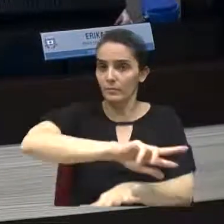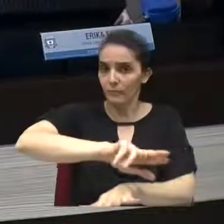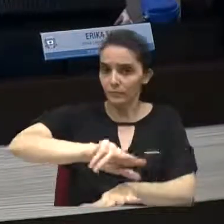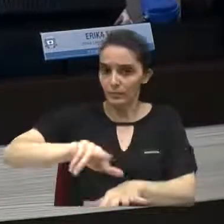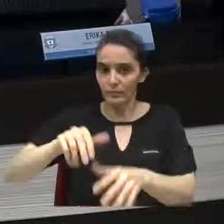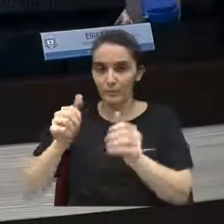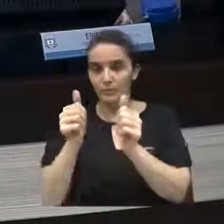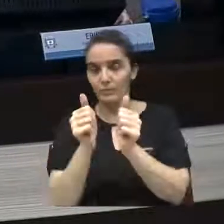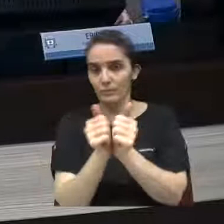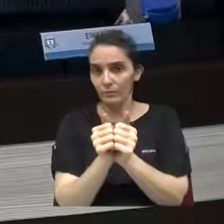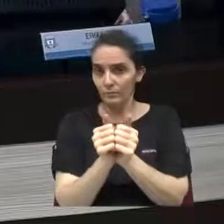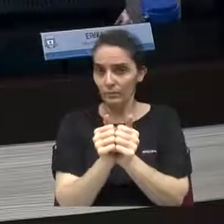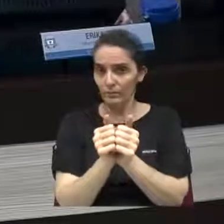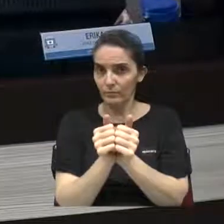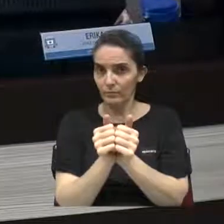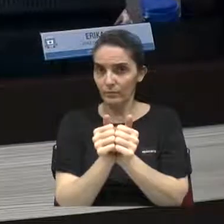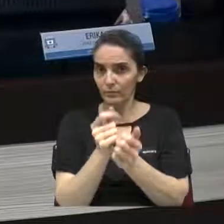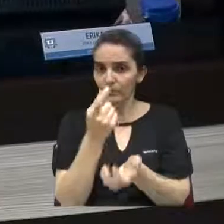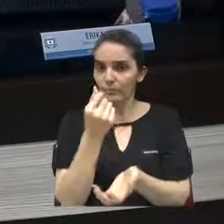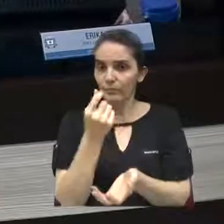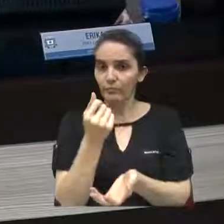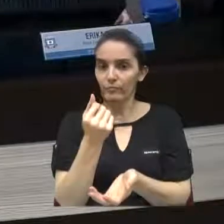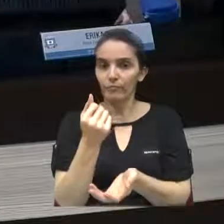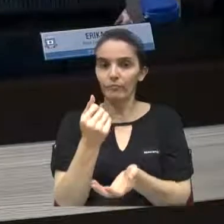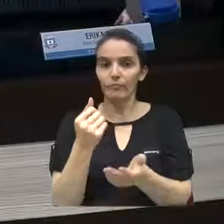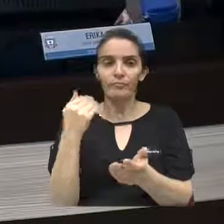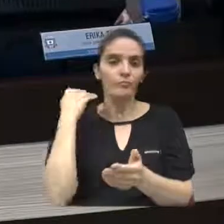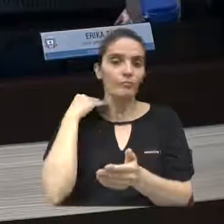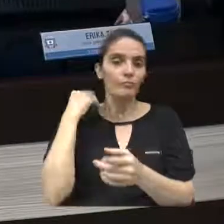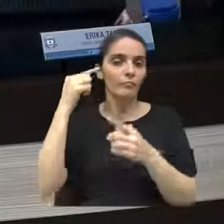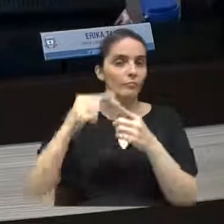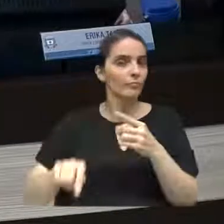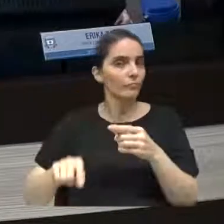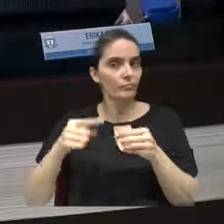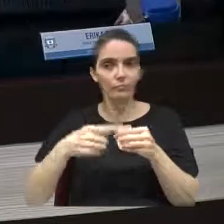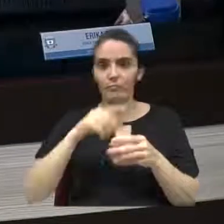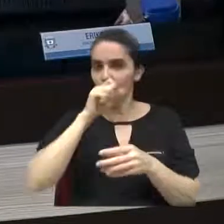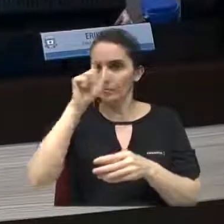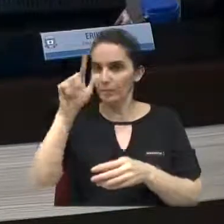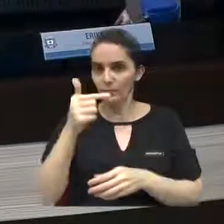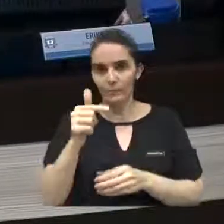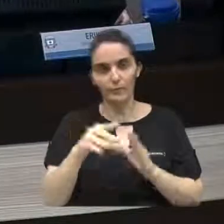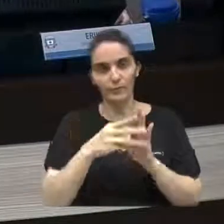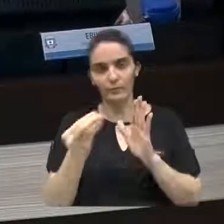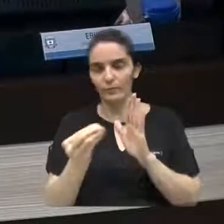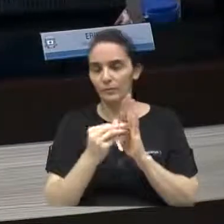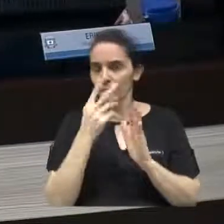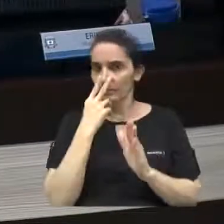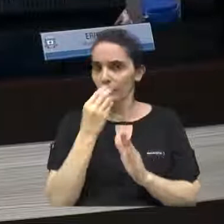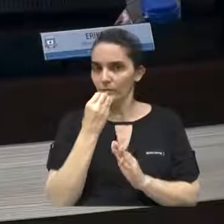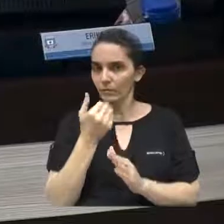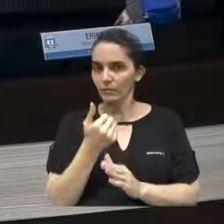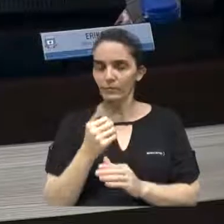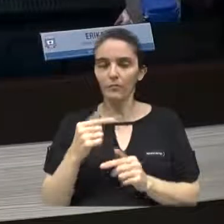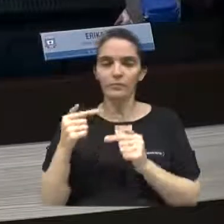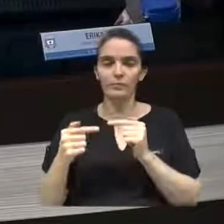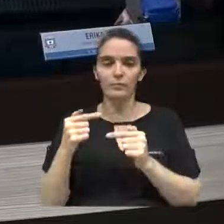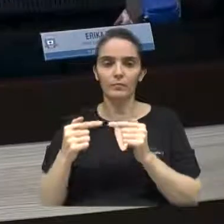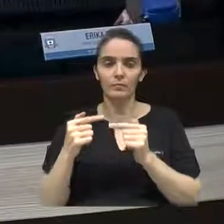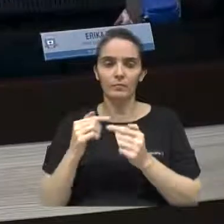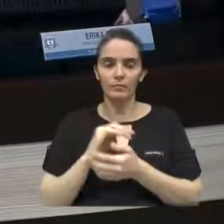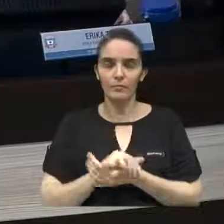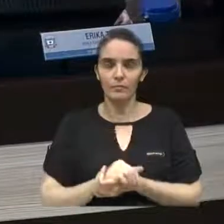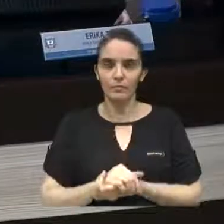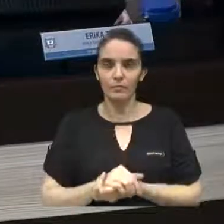ou serviços. O projeto não contém emendas e o parecer é favorável. O projeto está em discussão. Desejo